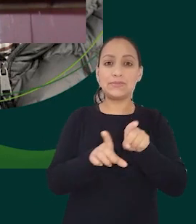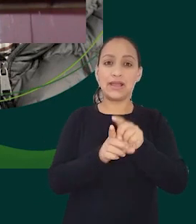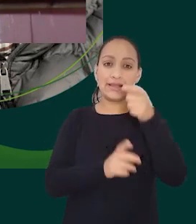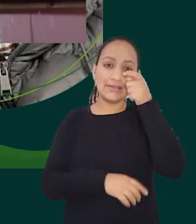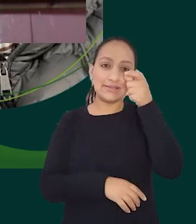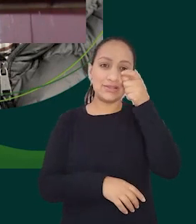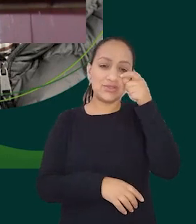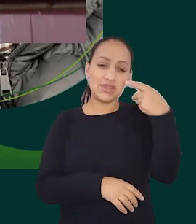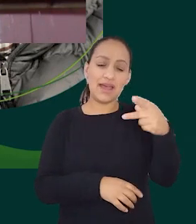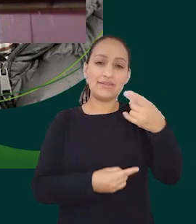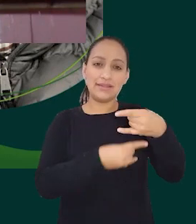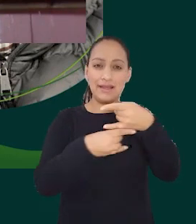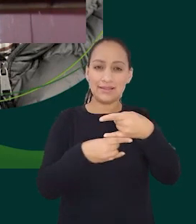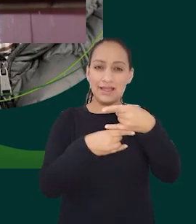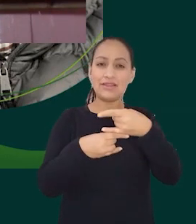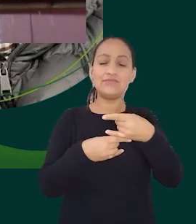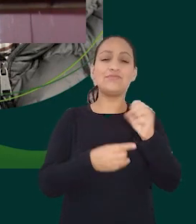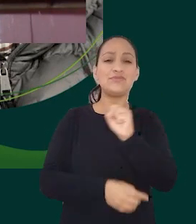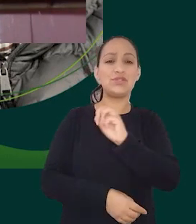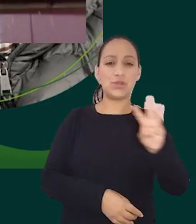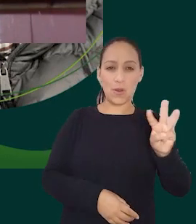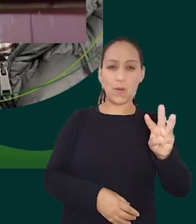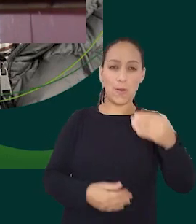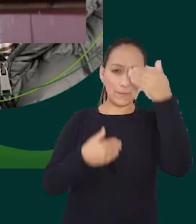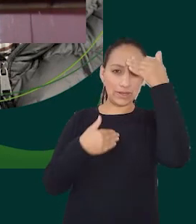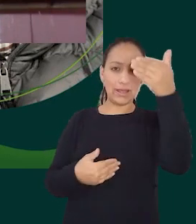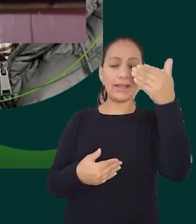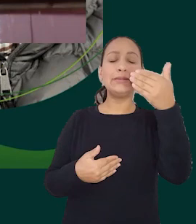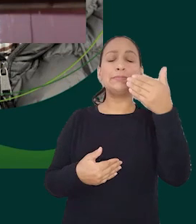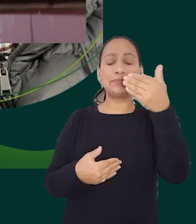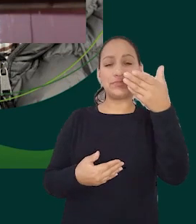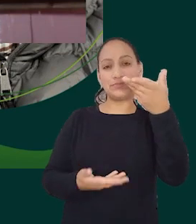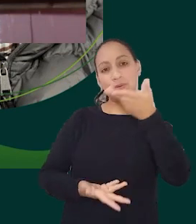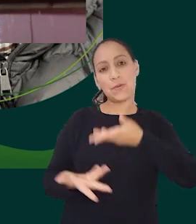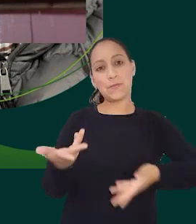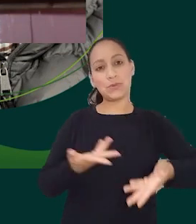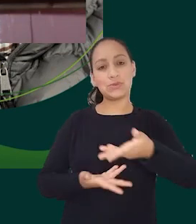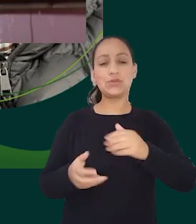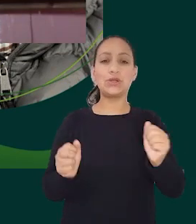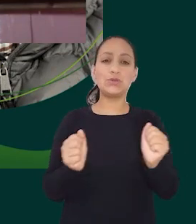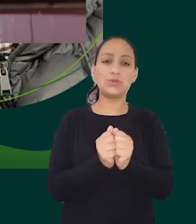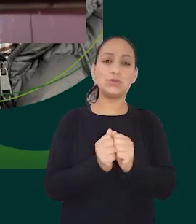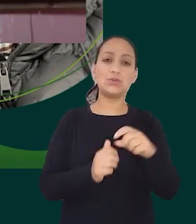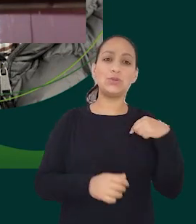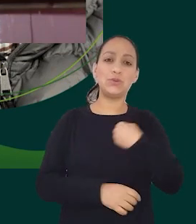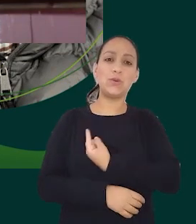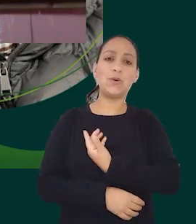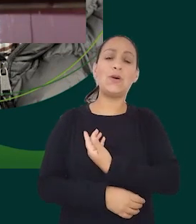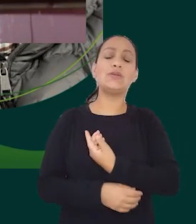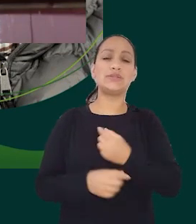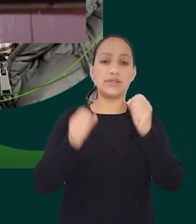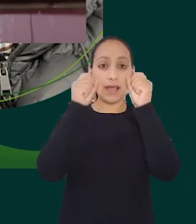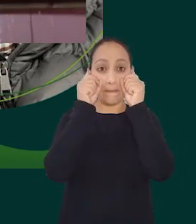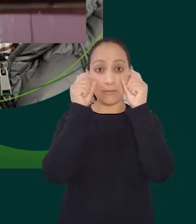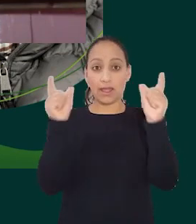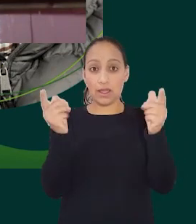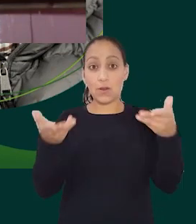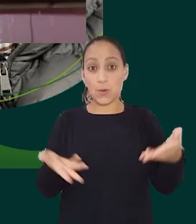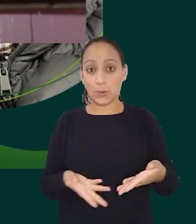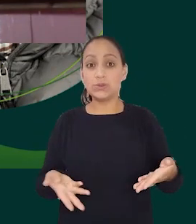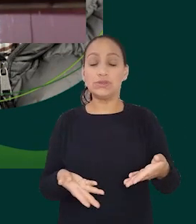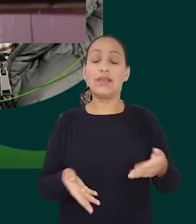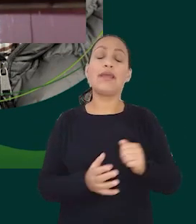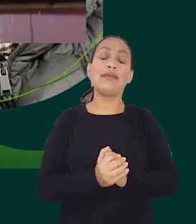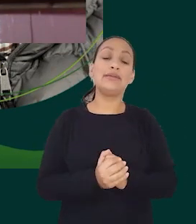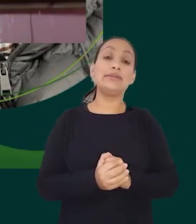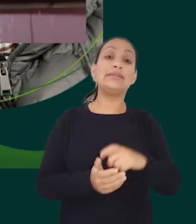show Que de bom, bola. Obrigada por compartilhar essa manhã conosco. E, gente, tem mais. A gente está